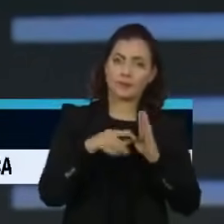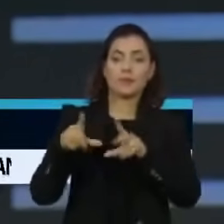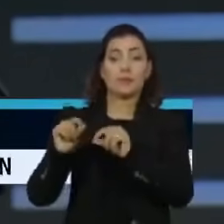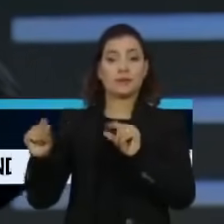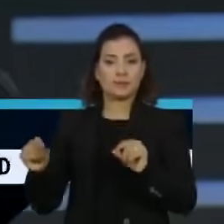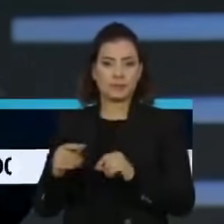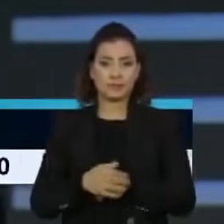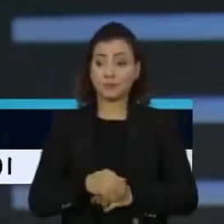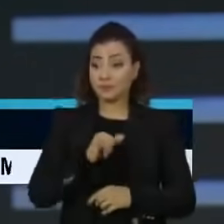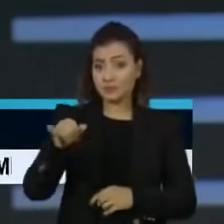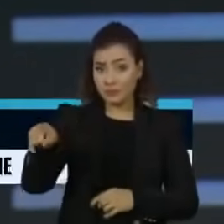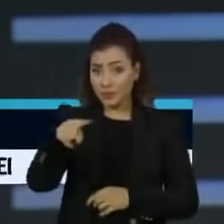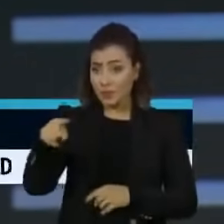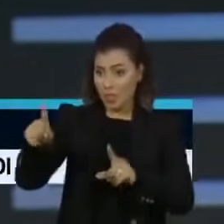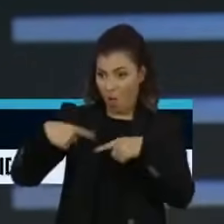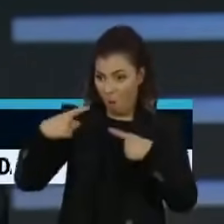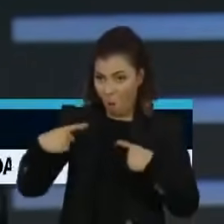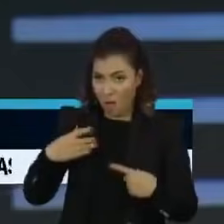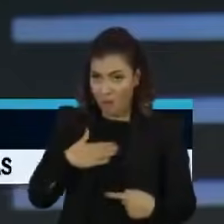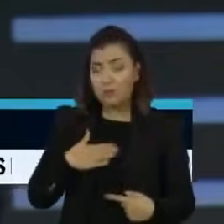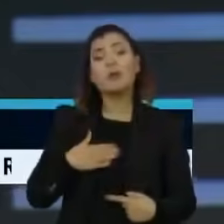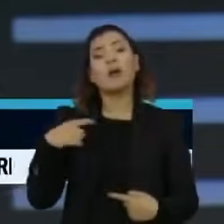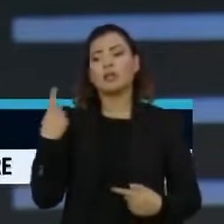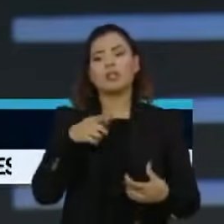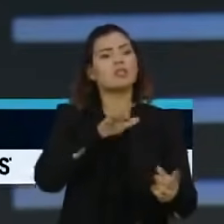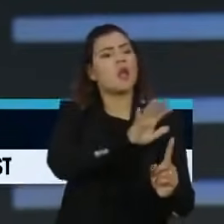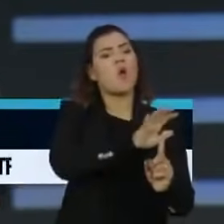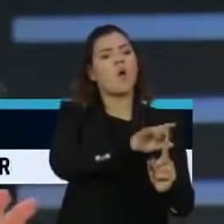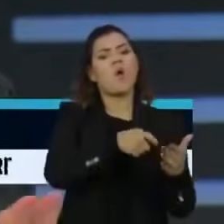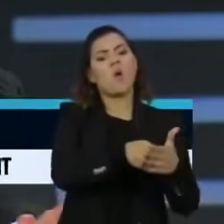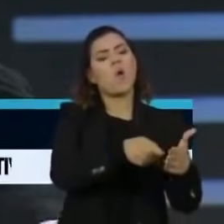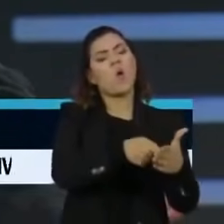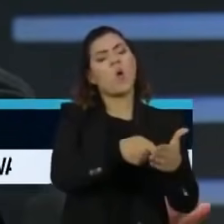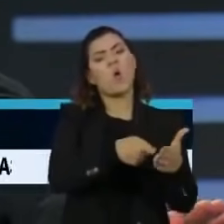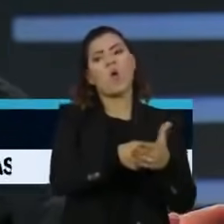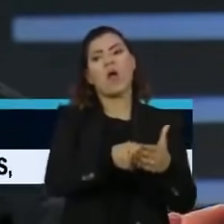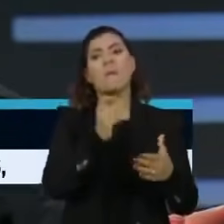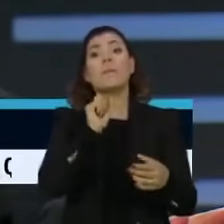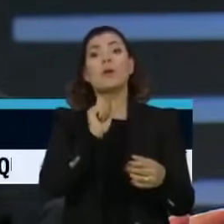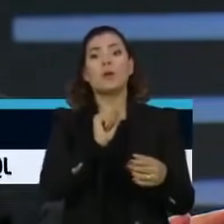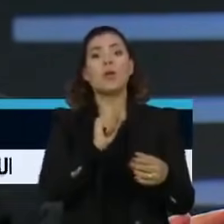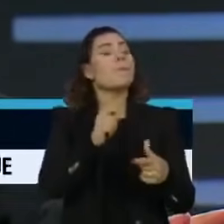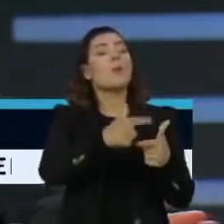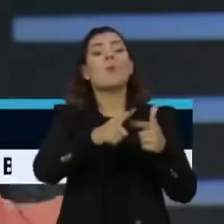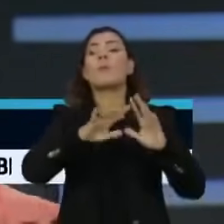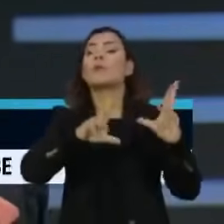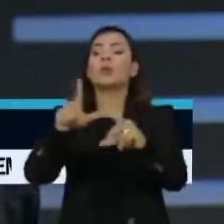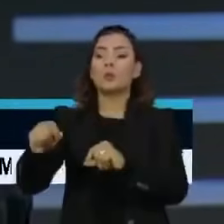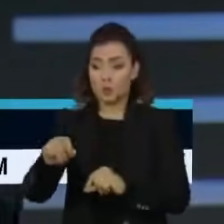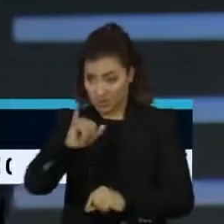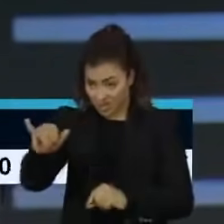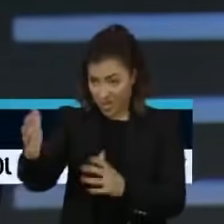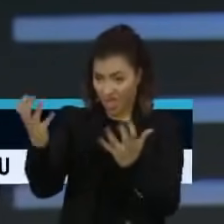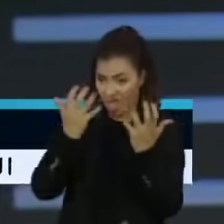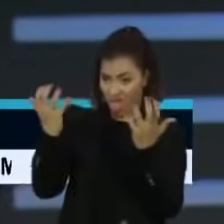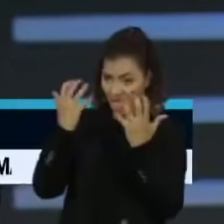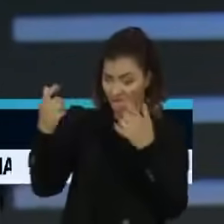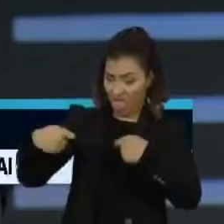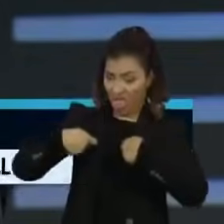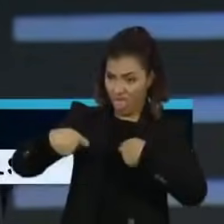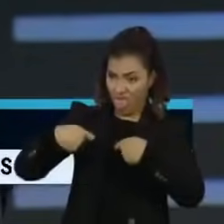ó se vocês pegarem muito no meu pé a gente pressiona para sobrar lixo para todo mundo então é bom